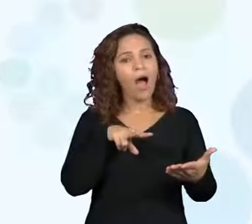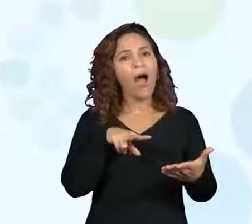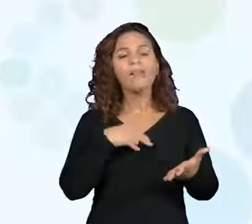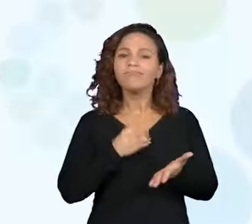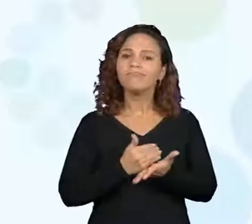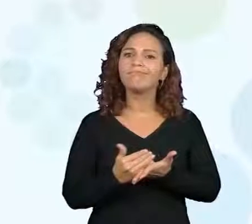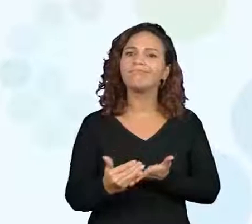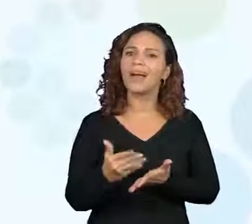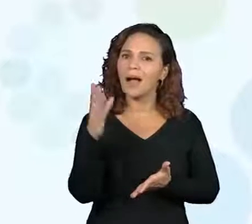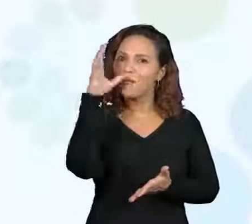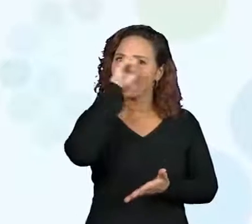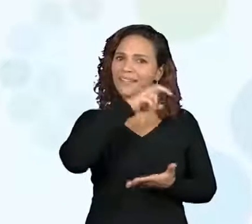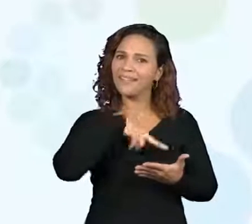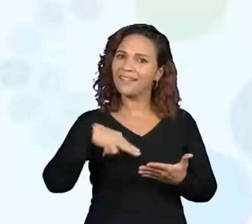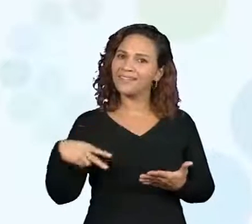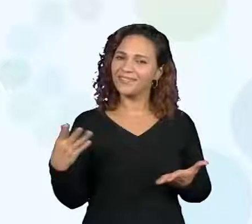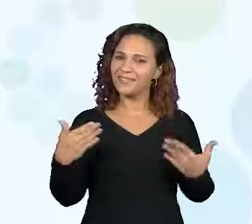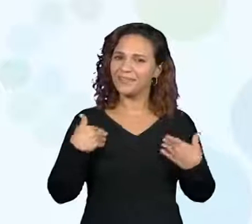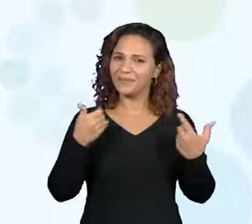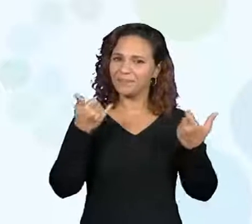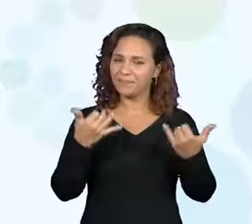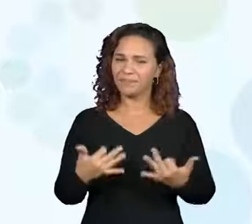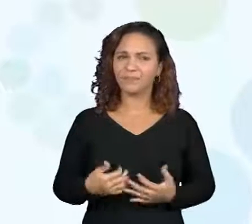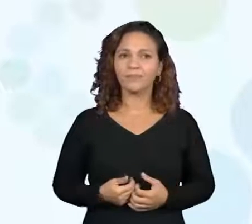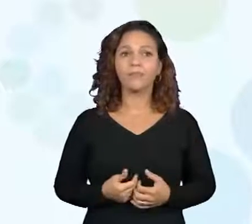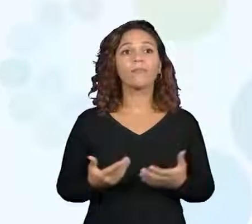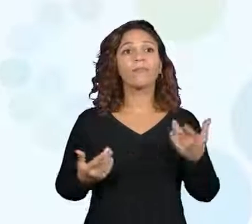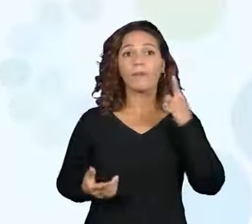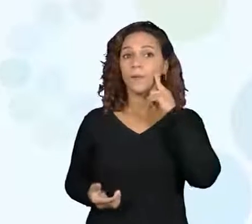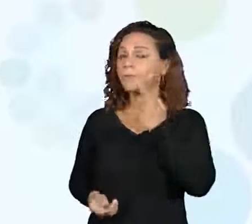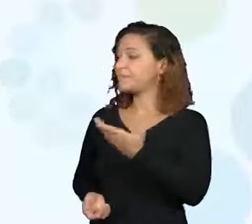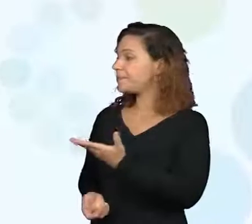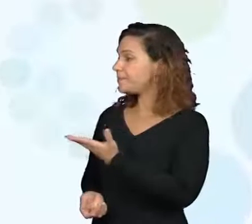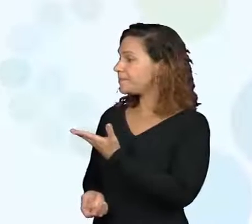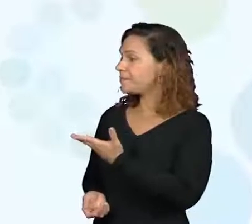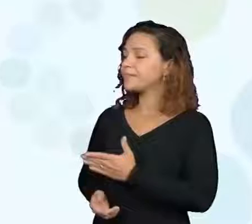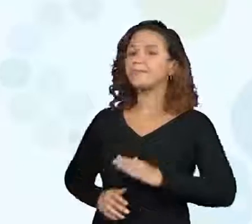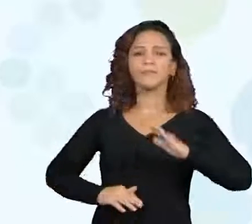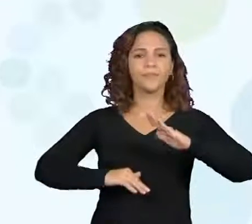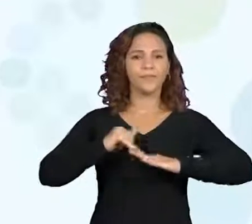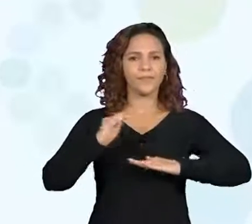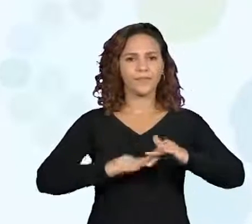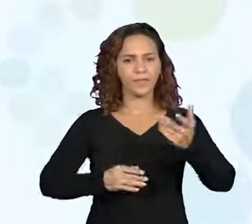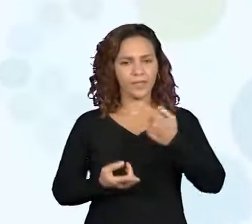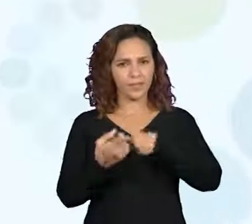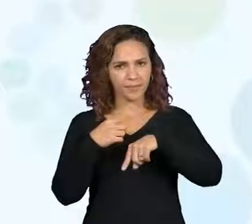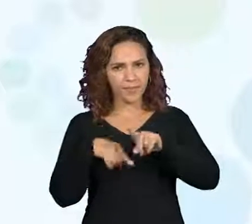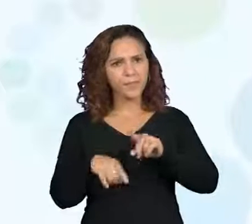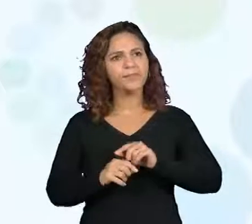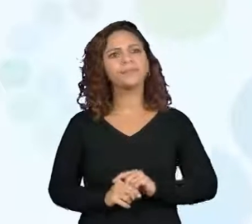sobre histórias em quadrinhos. E tem aí na tela também para vocês a habilidade do dia.